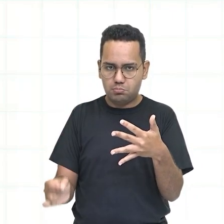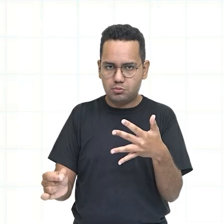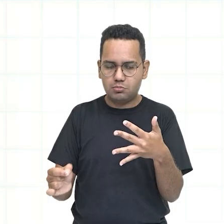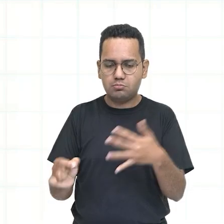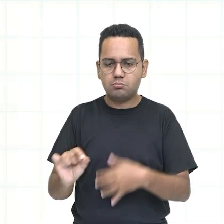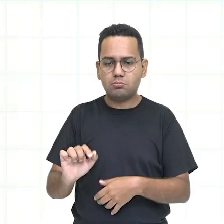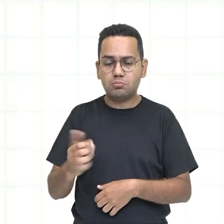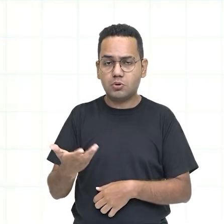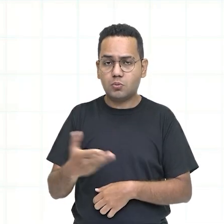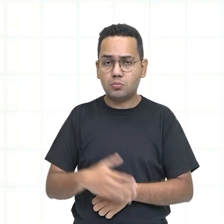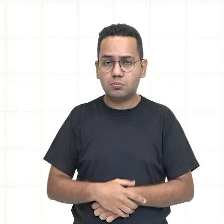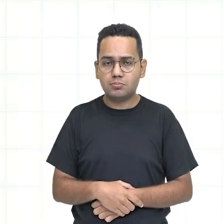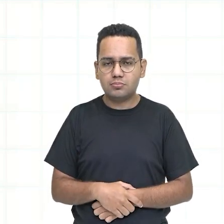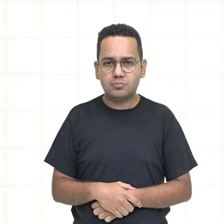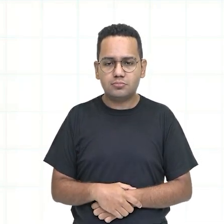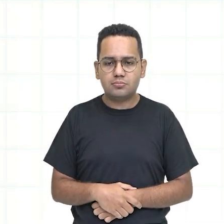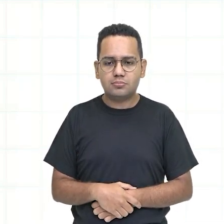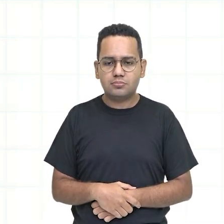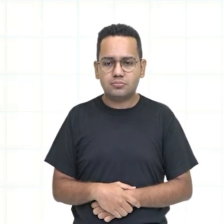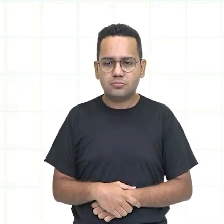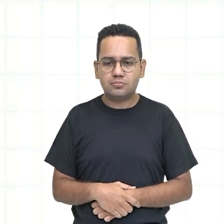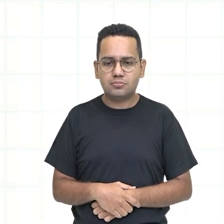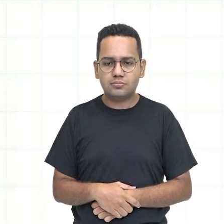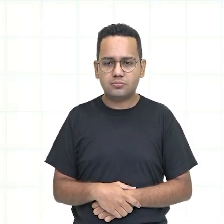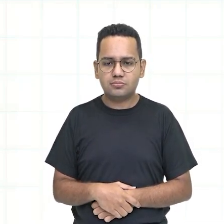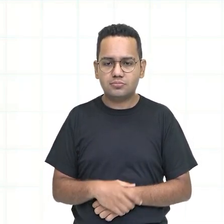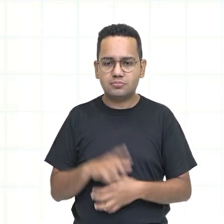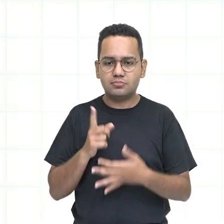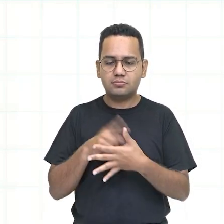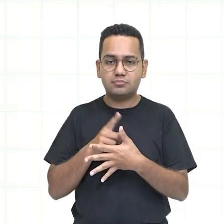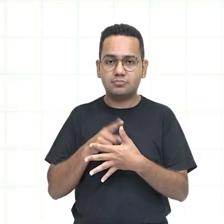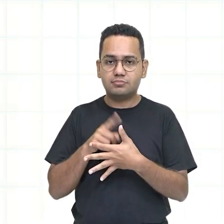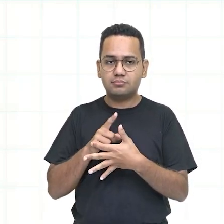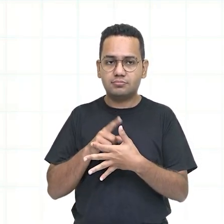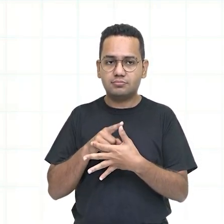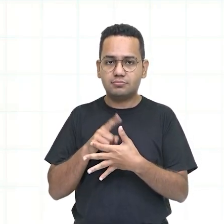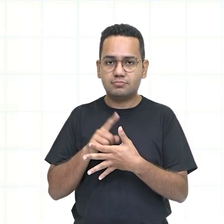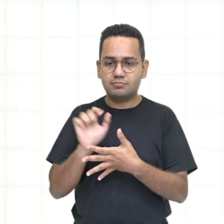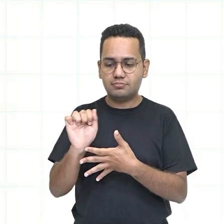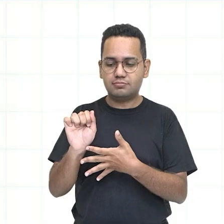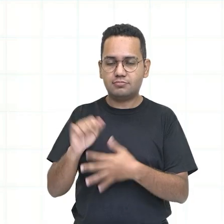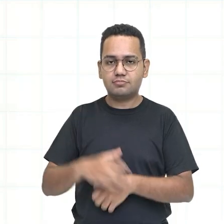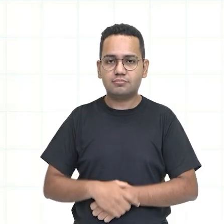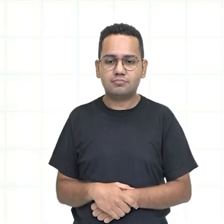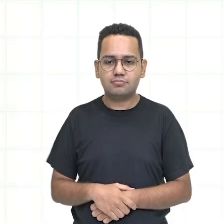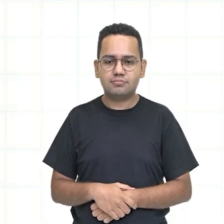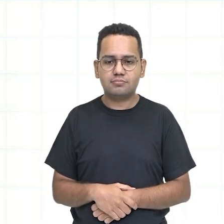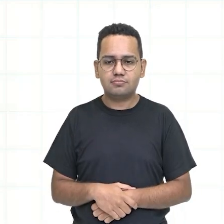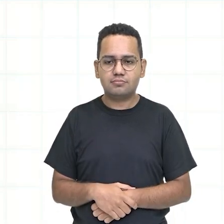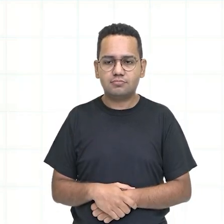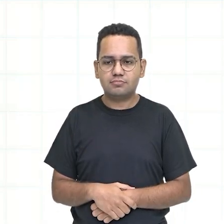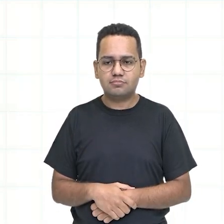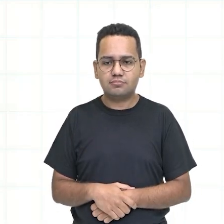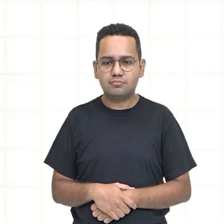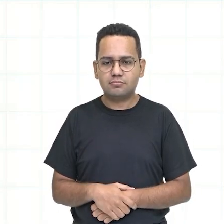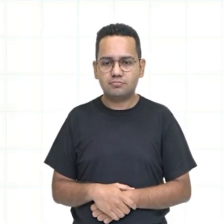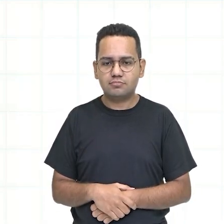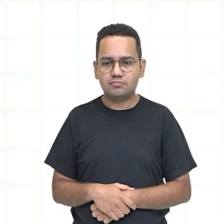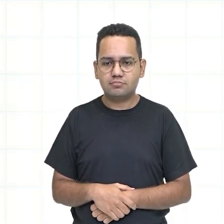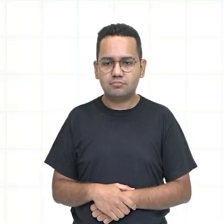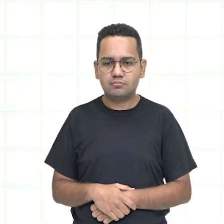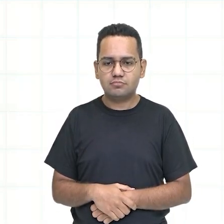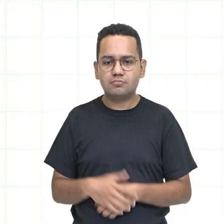de oposição, de contraste, é a letra A, yet, ok? Tudo bem?